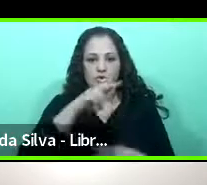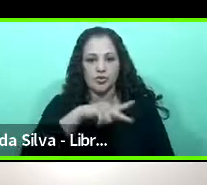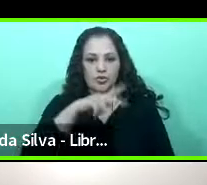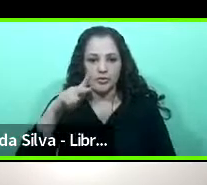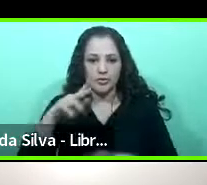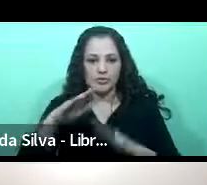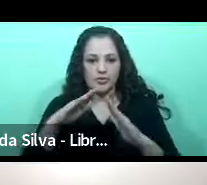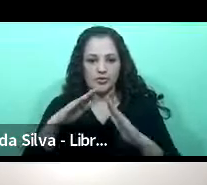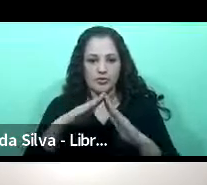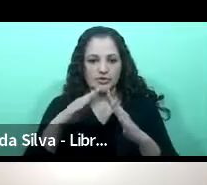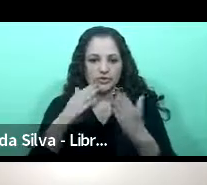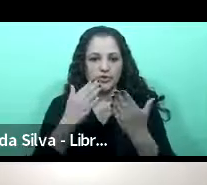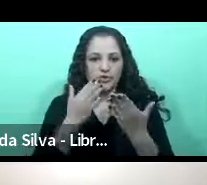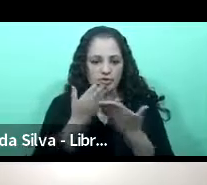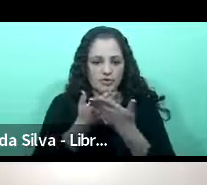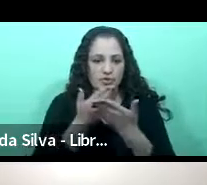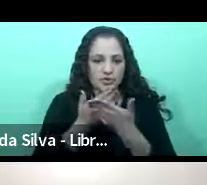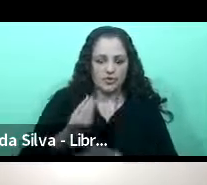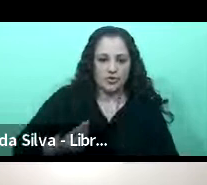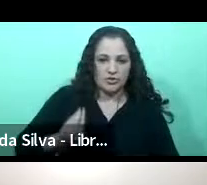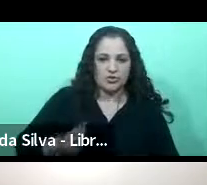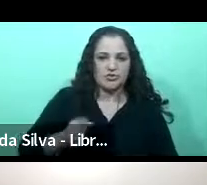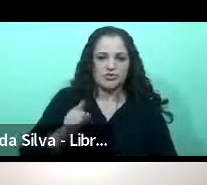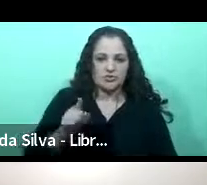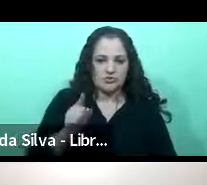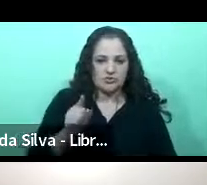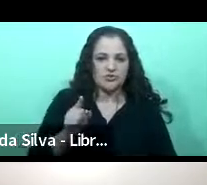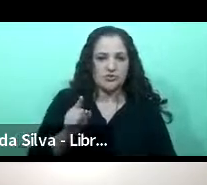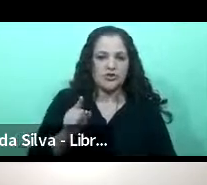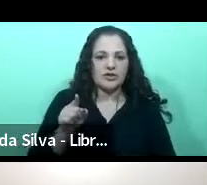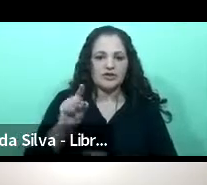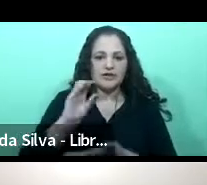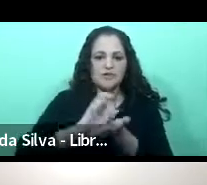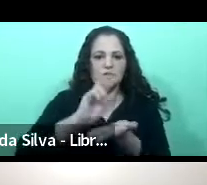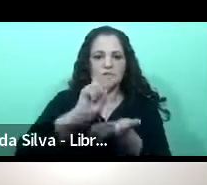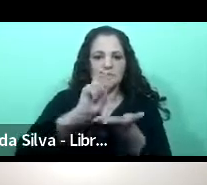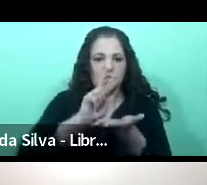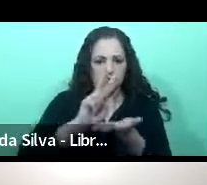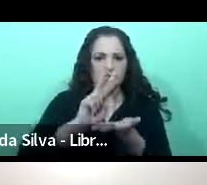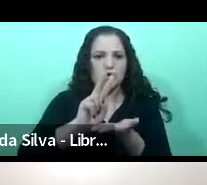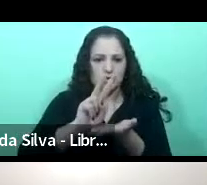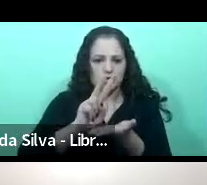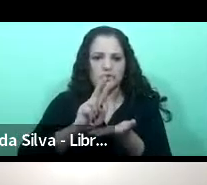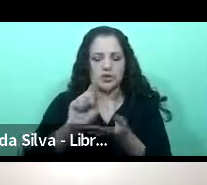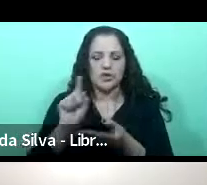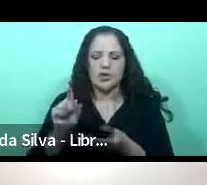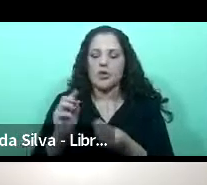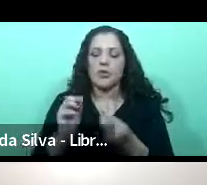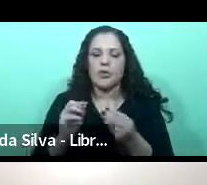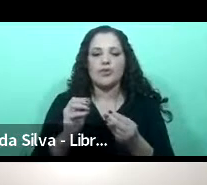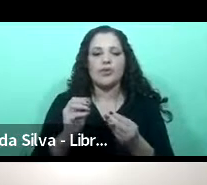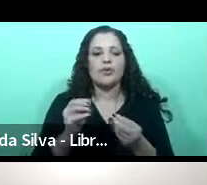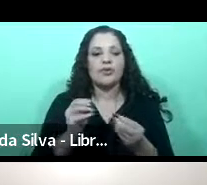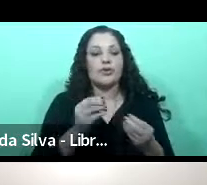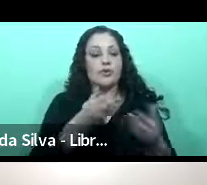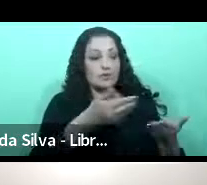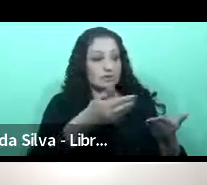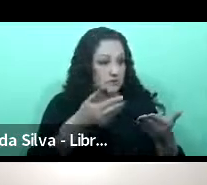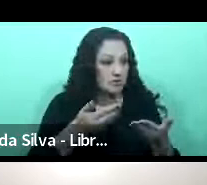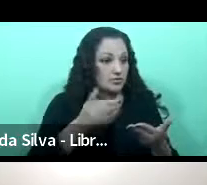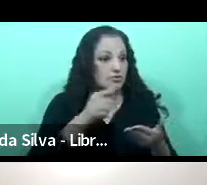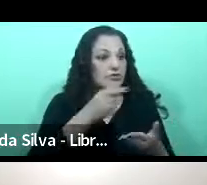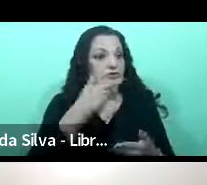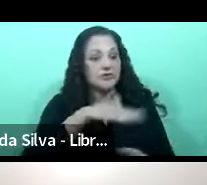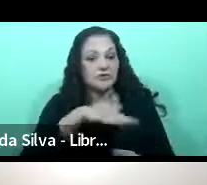escola, ele está encapsulado naquele currículo, e se ele recebe uma criança no 6º ano